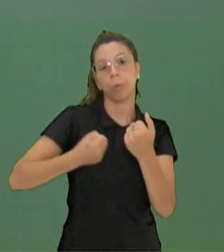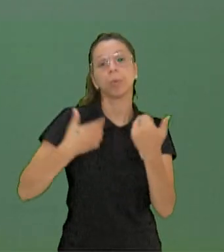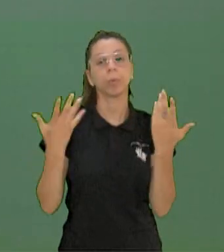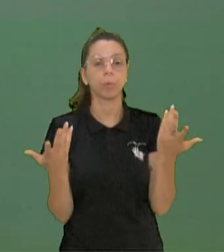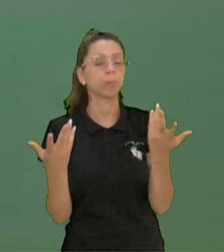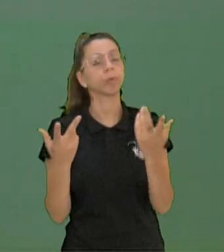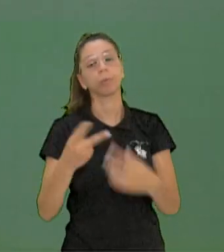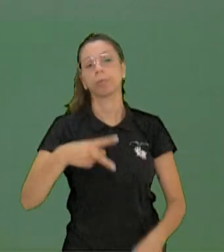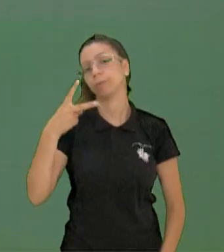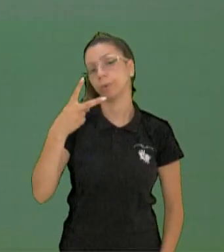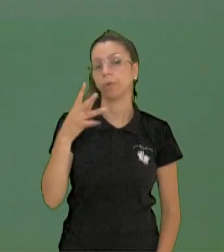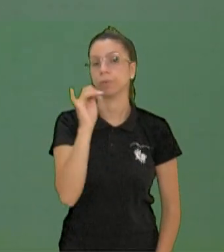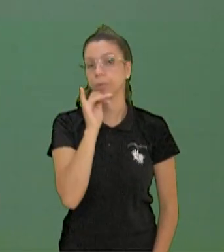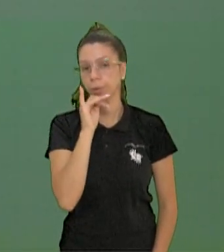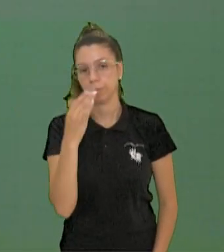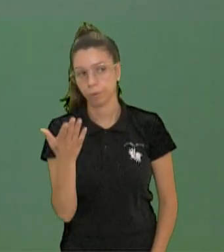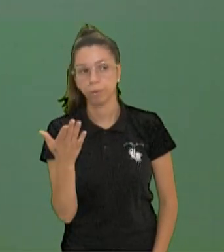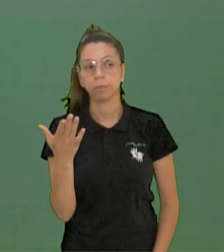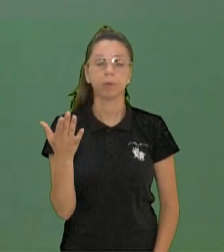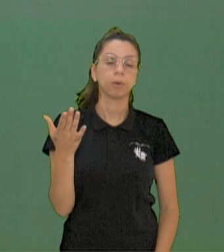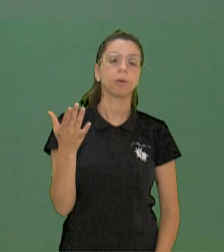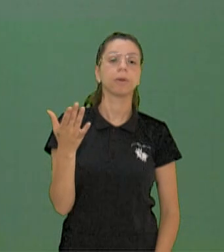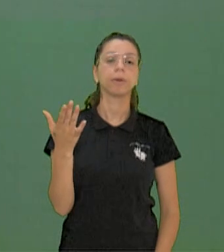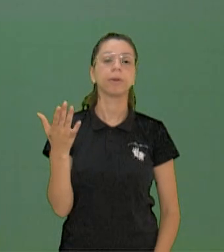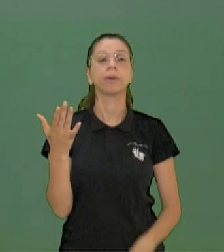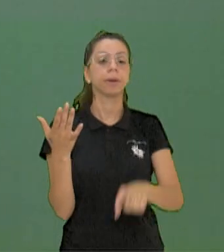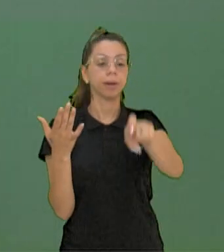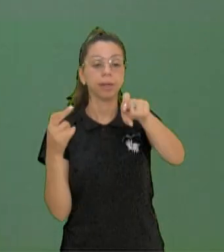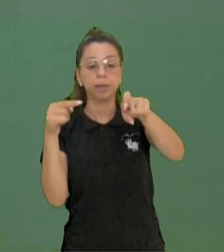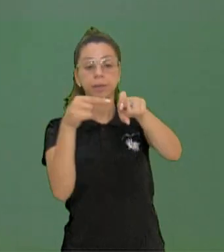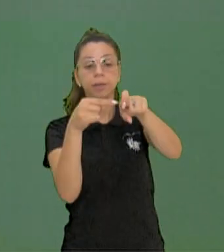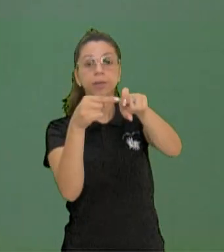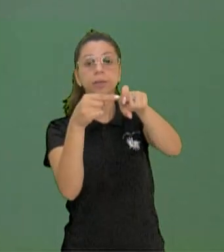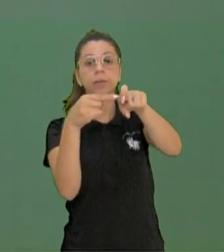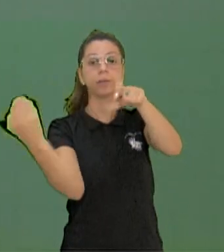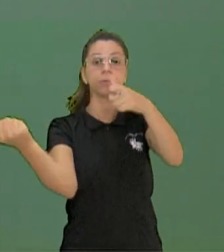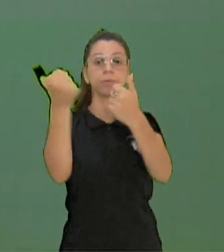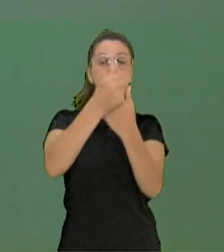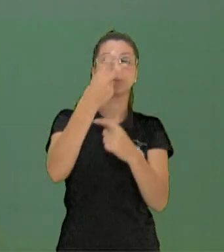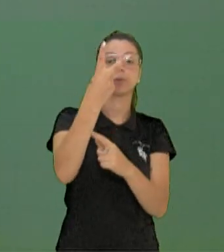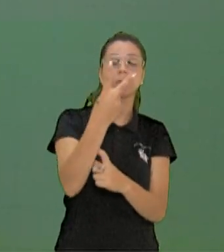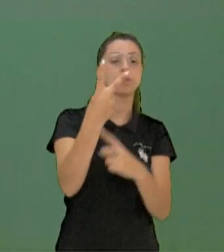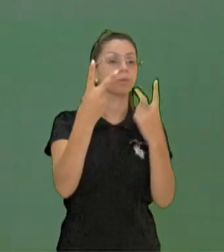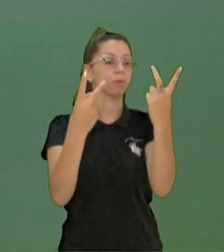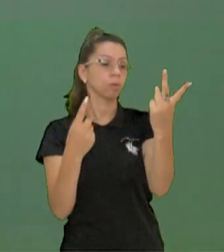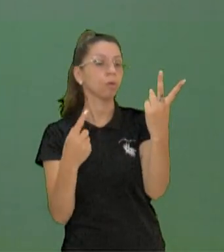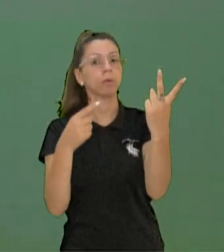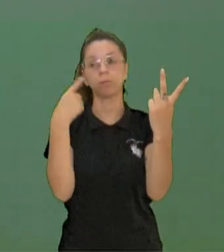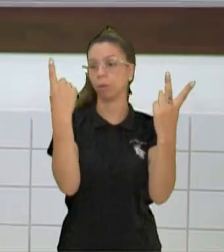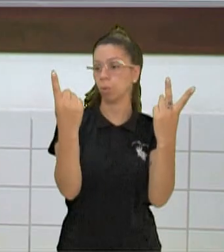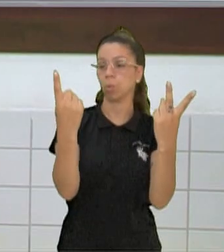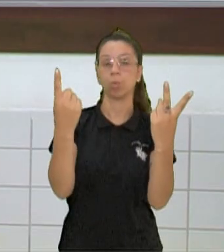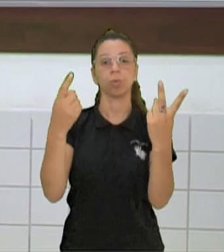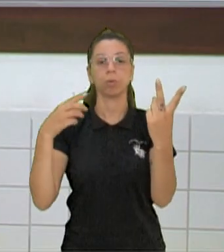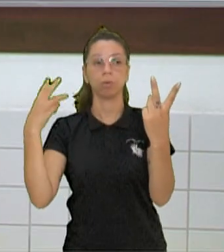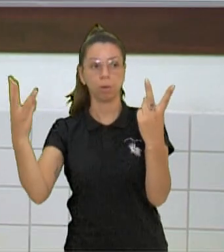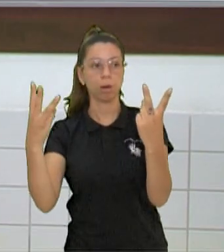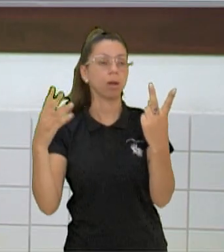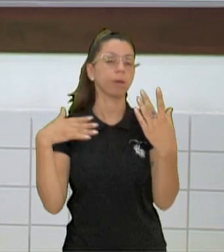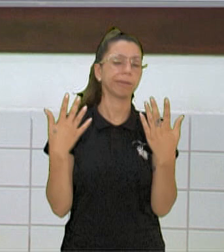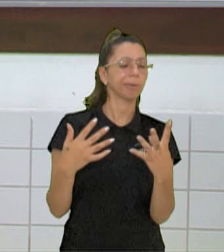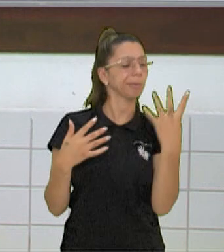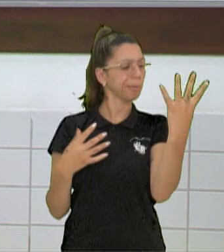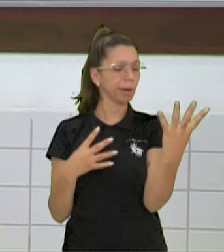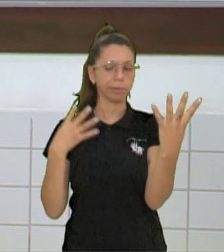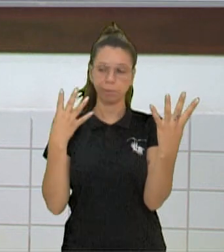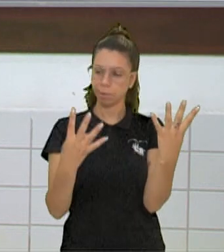substituir por 2, por exemplo. Aí você substitui x por 2, 2 mais 1 são 3, 4 elevado a 3, aí você faz 4 vezes